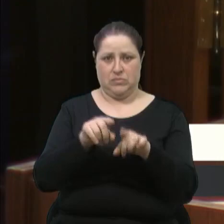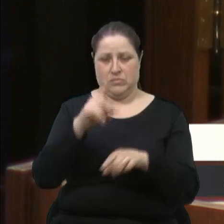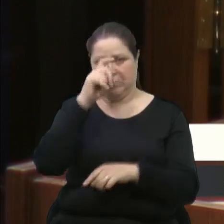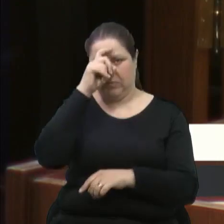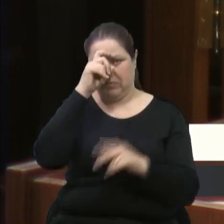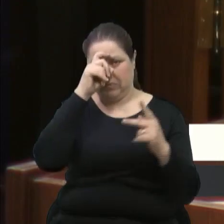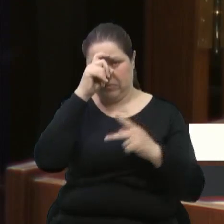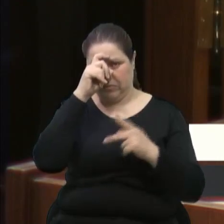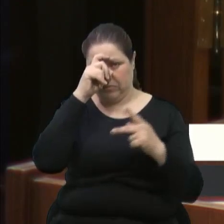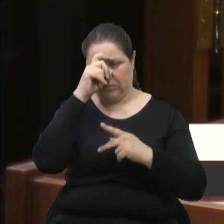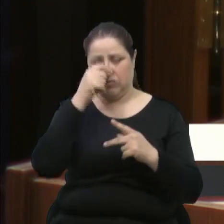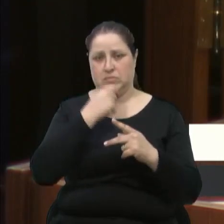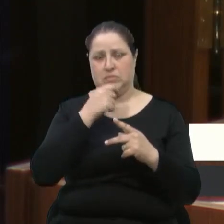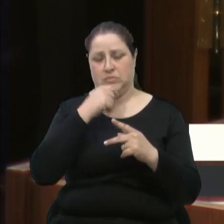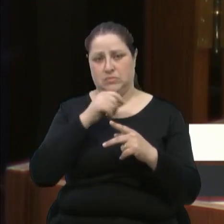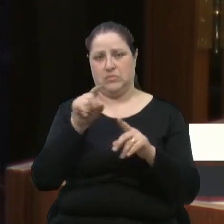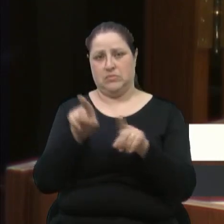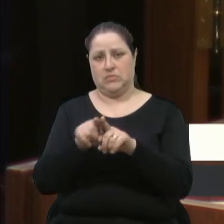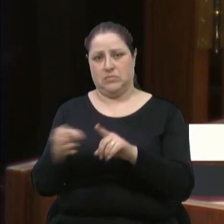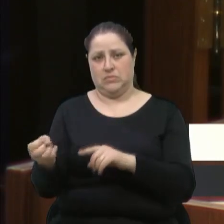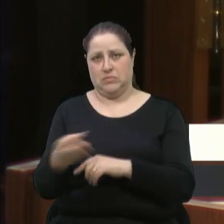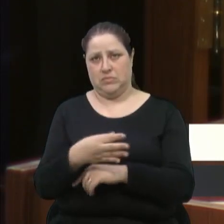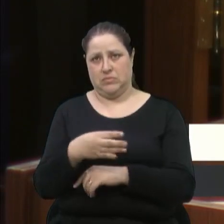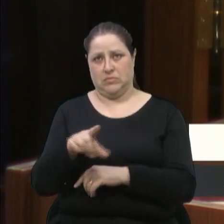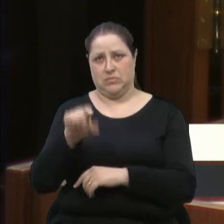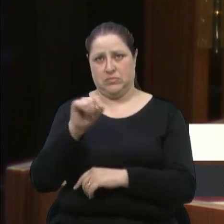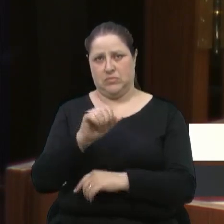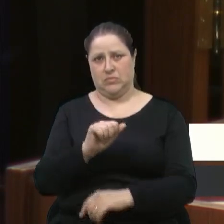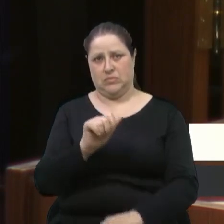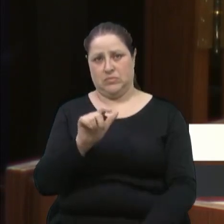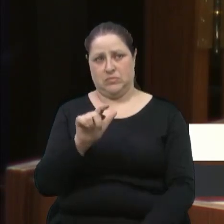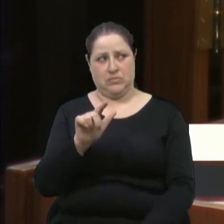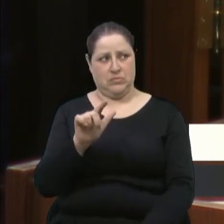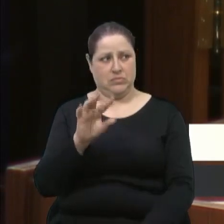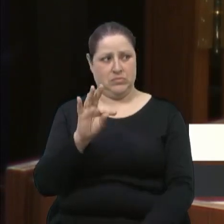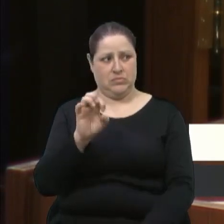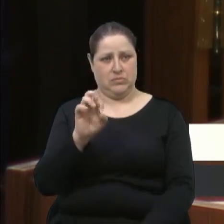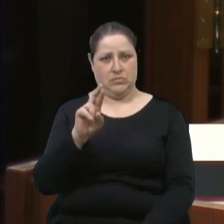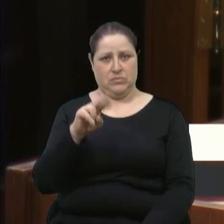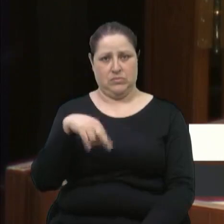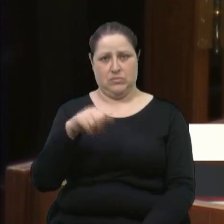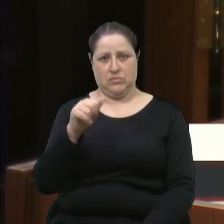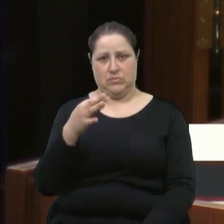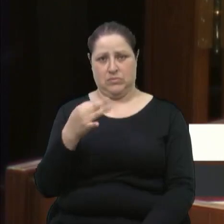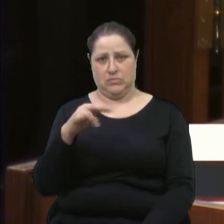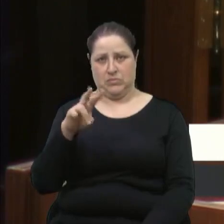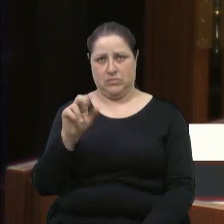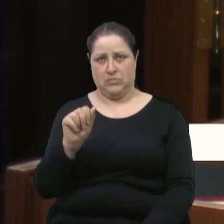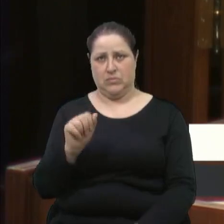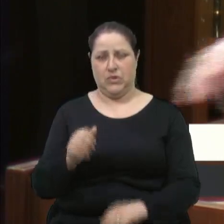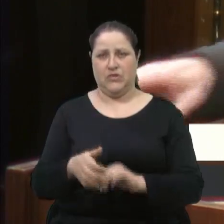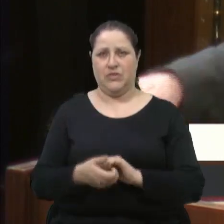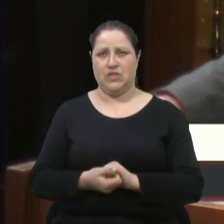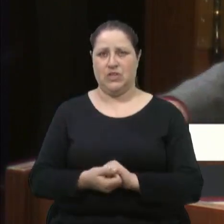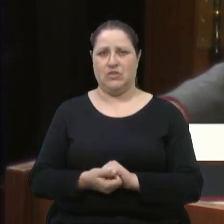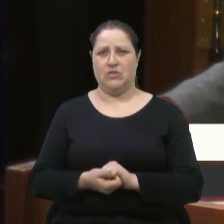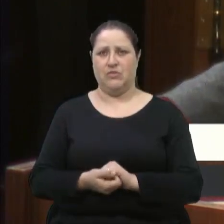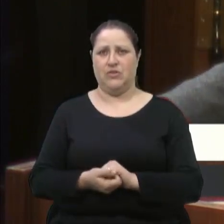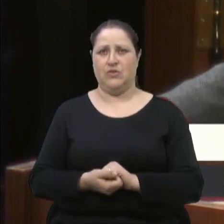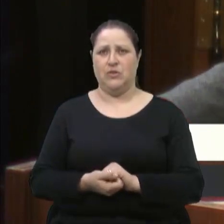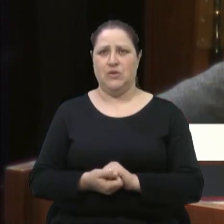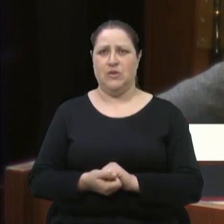Sul, e a nova alternativa incorporadora. Então, eu estive presente nesse